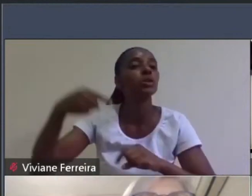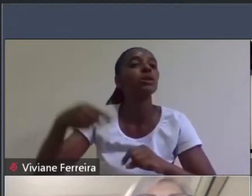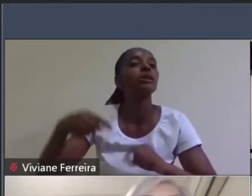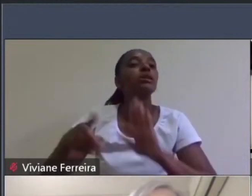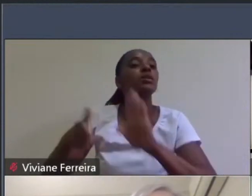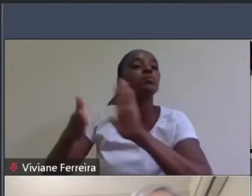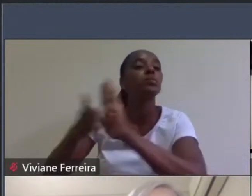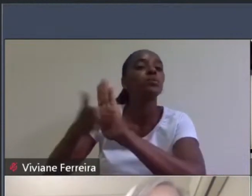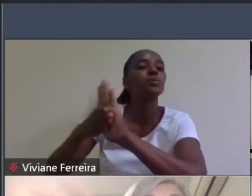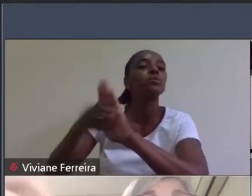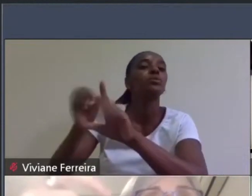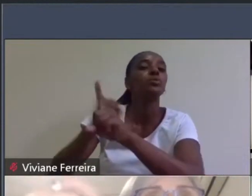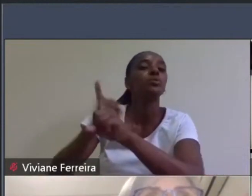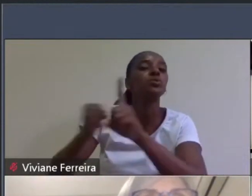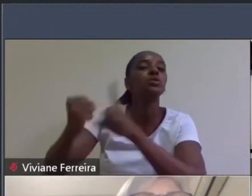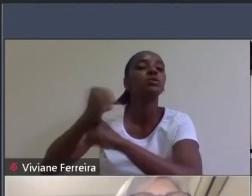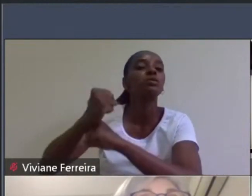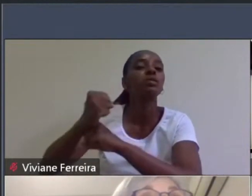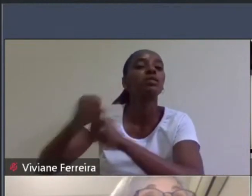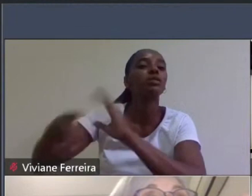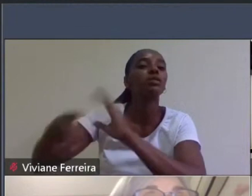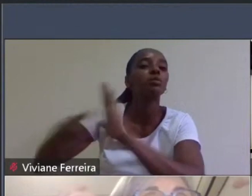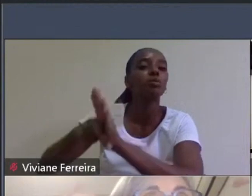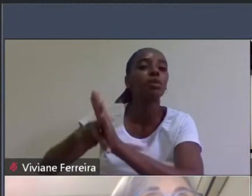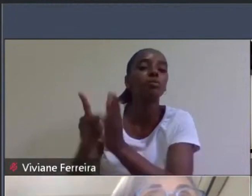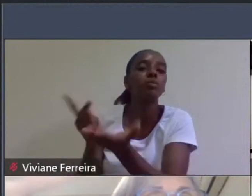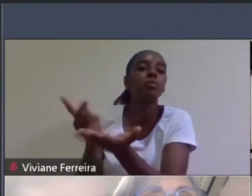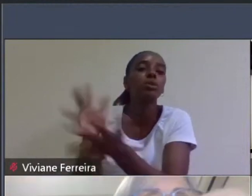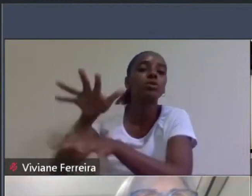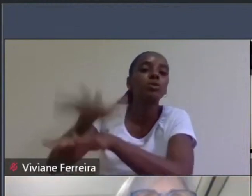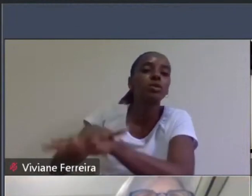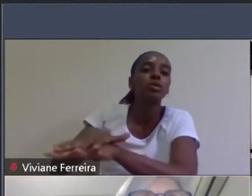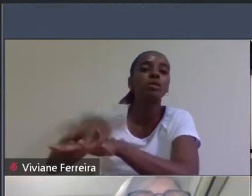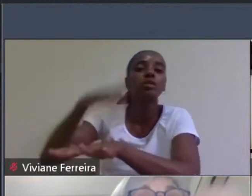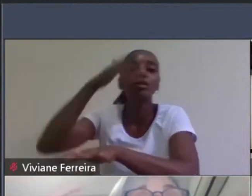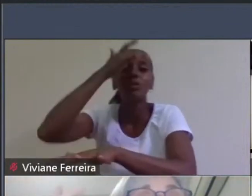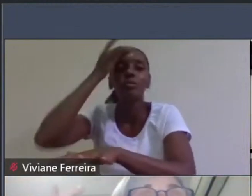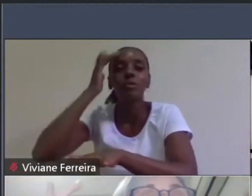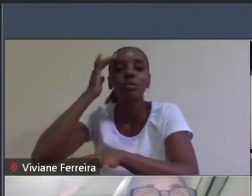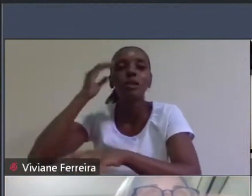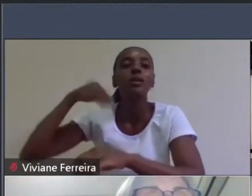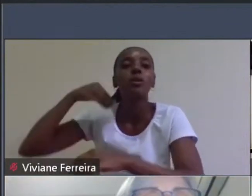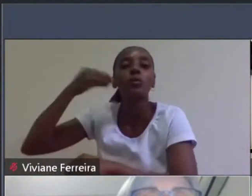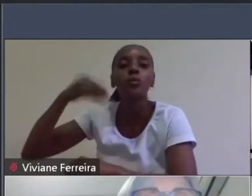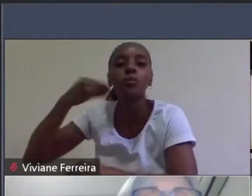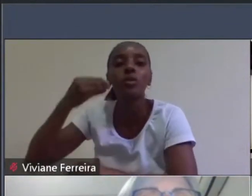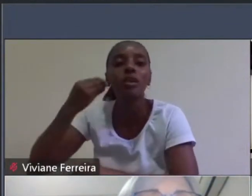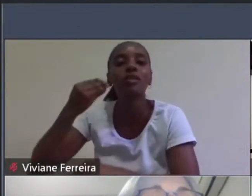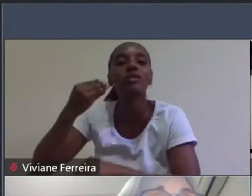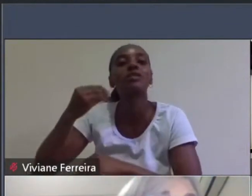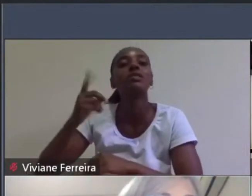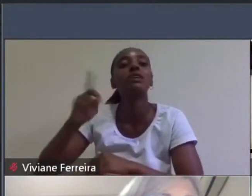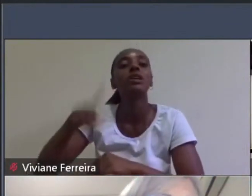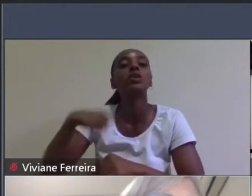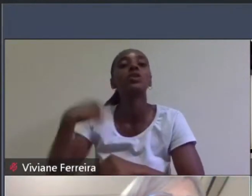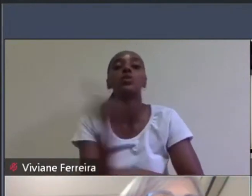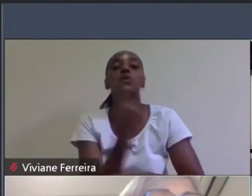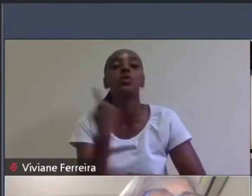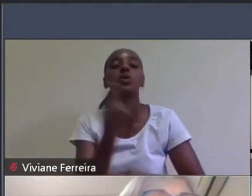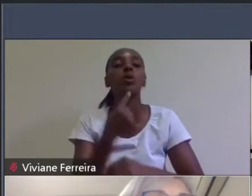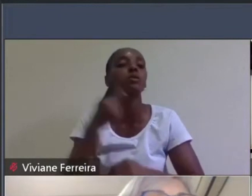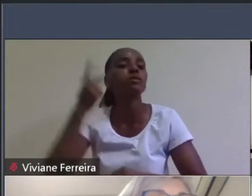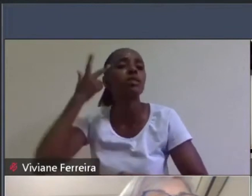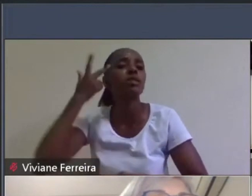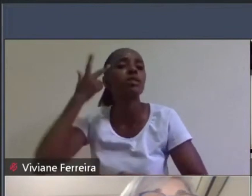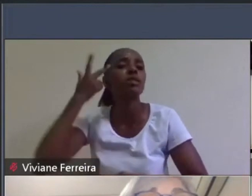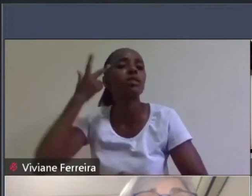mais inclusiva, mais humana, mais com equidade, a gente é multiplicador natural dessas práticas,